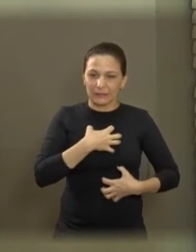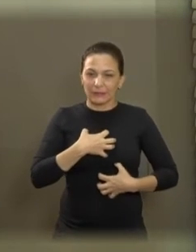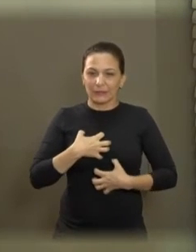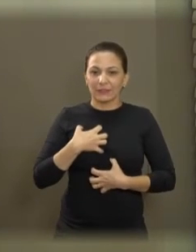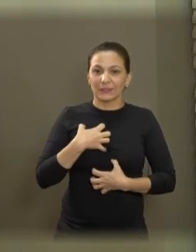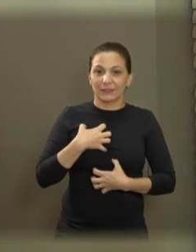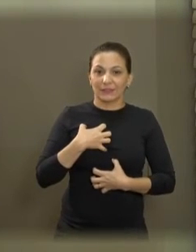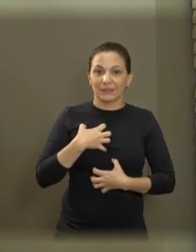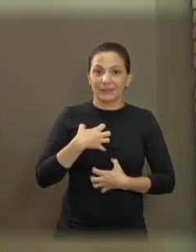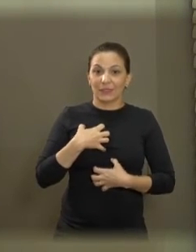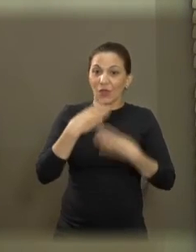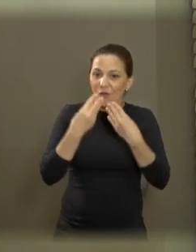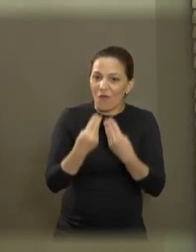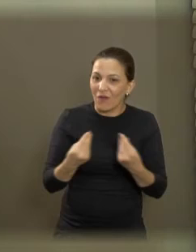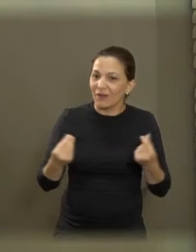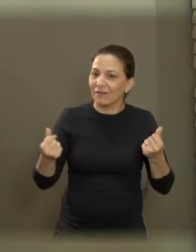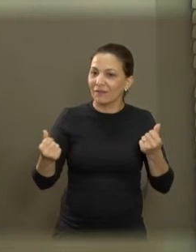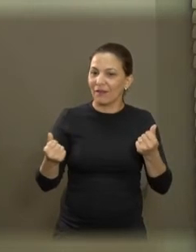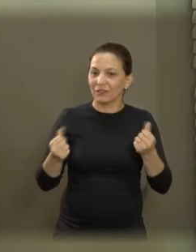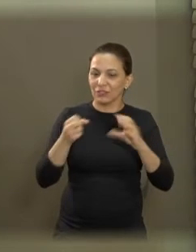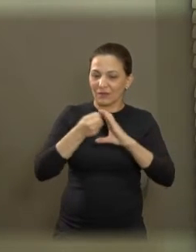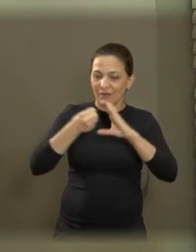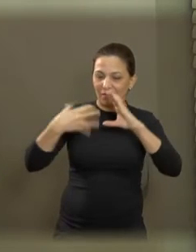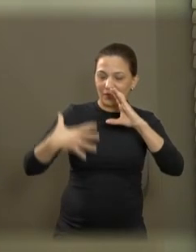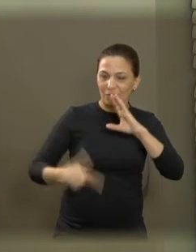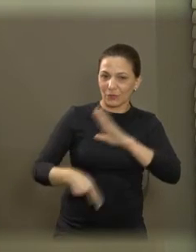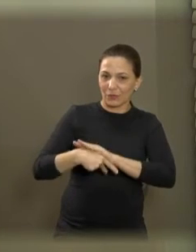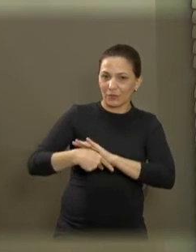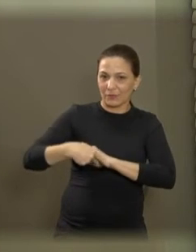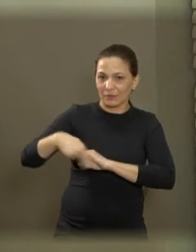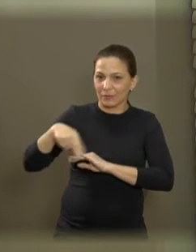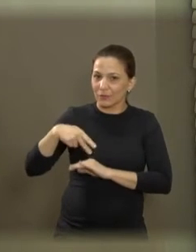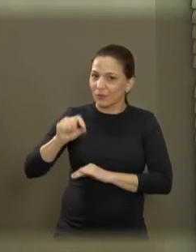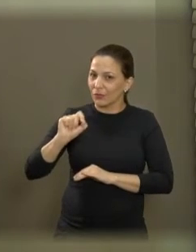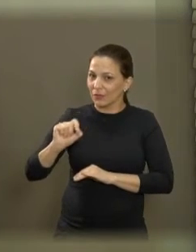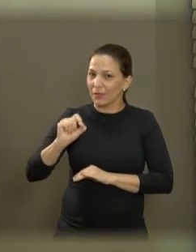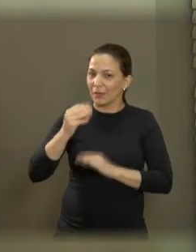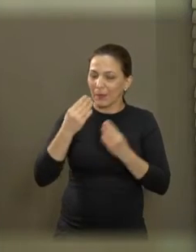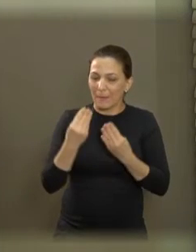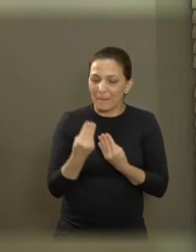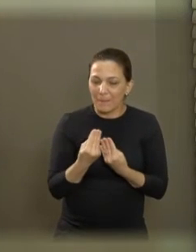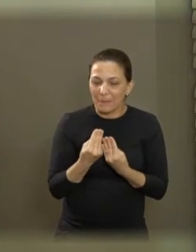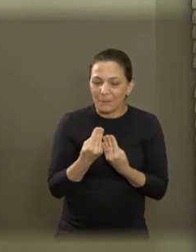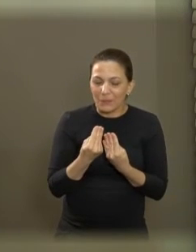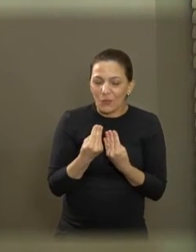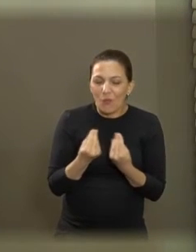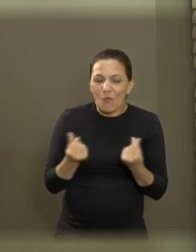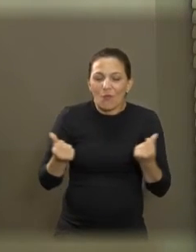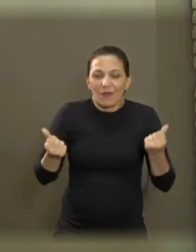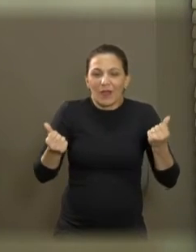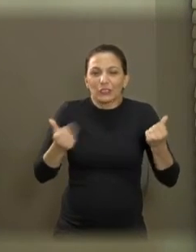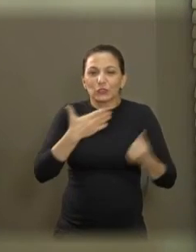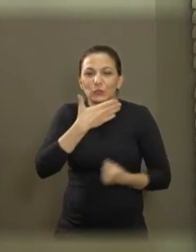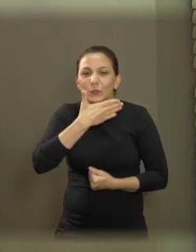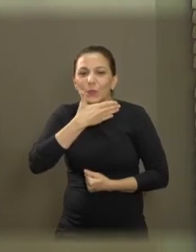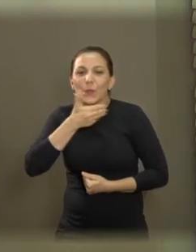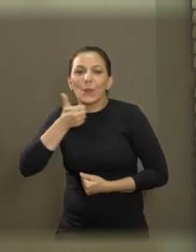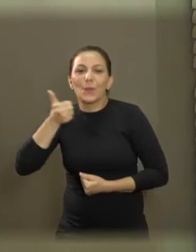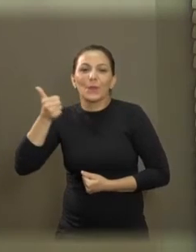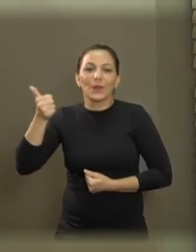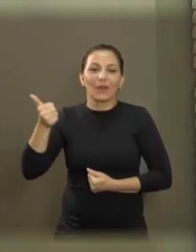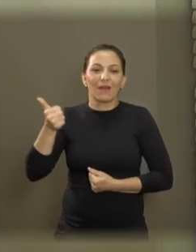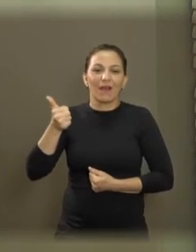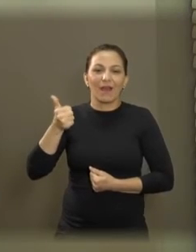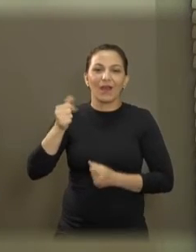uma qualidade. Esta inquietação em melhorar as coisas ficou claro no vídeo que foi